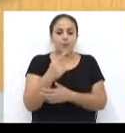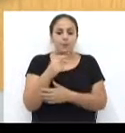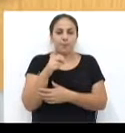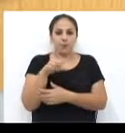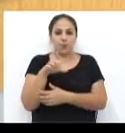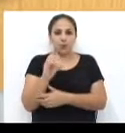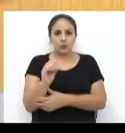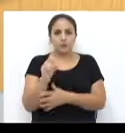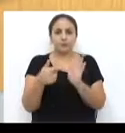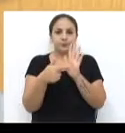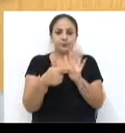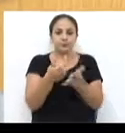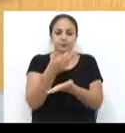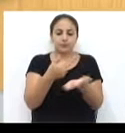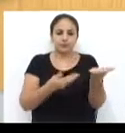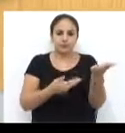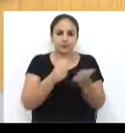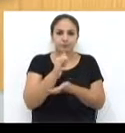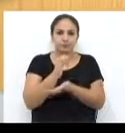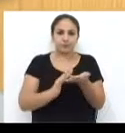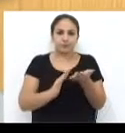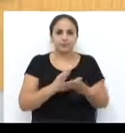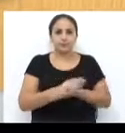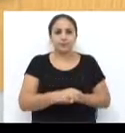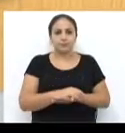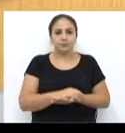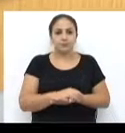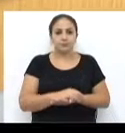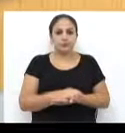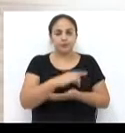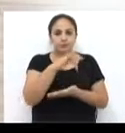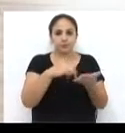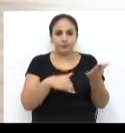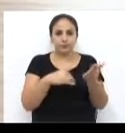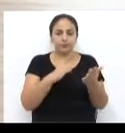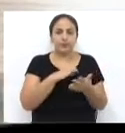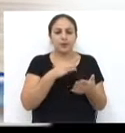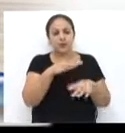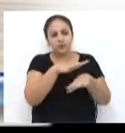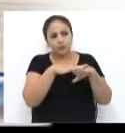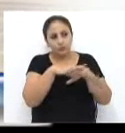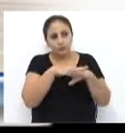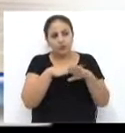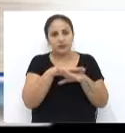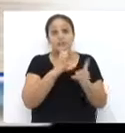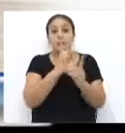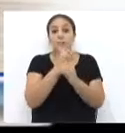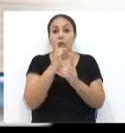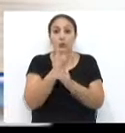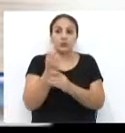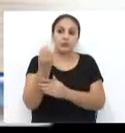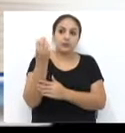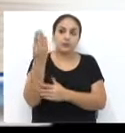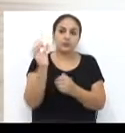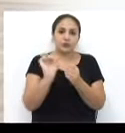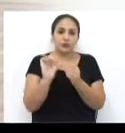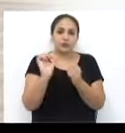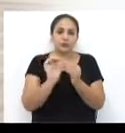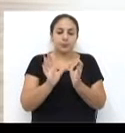grupo, vereador Paulo Necli, apresentou o relatório das atividades. No documento constam os diálogos, encontros